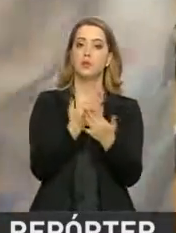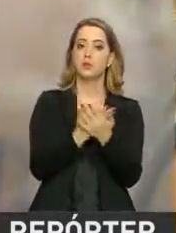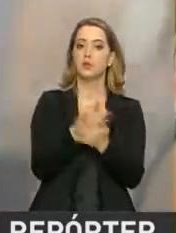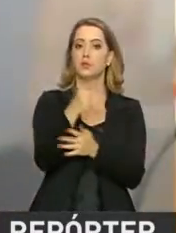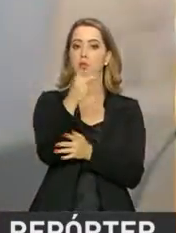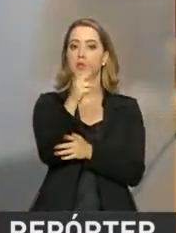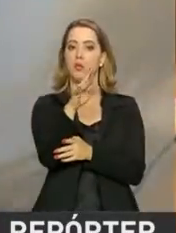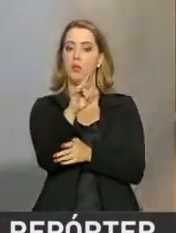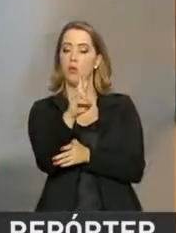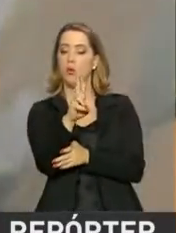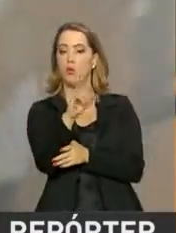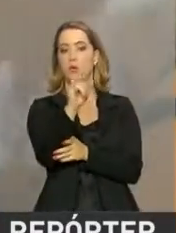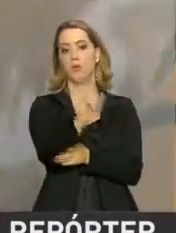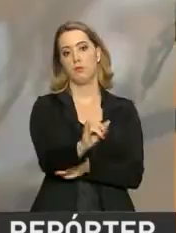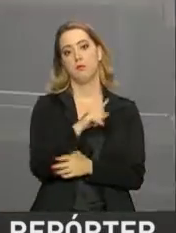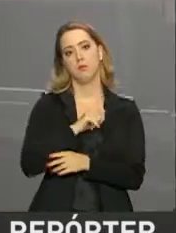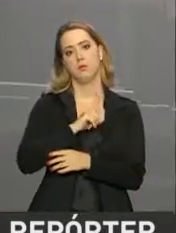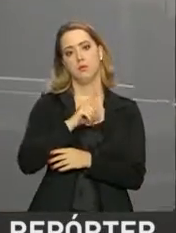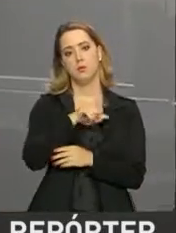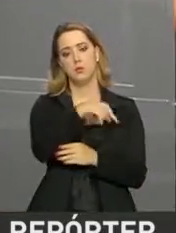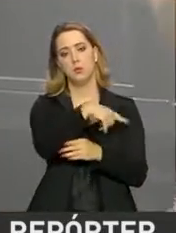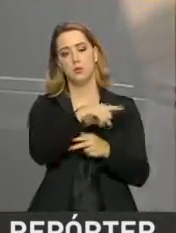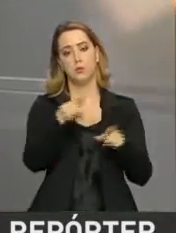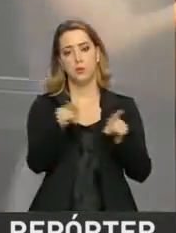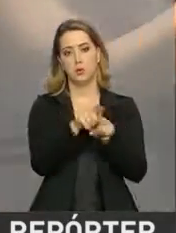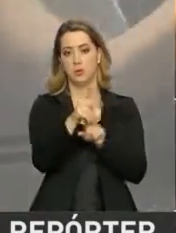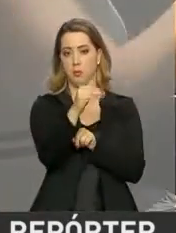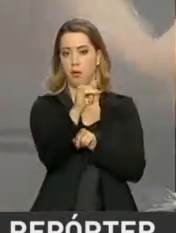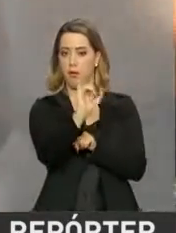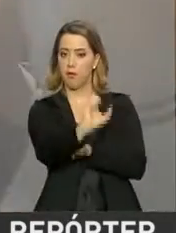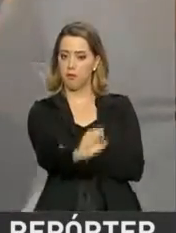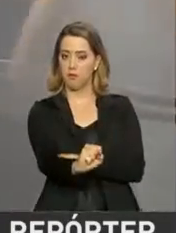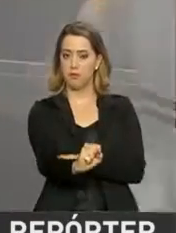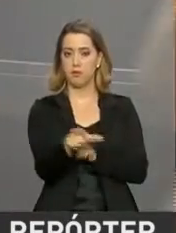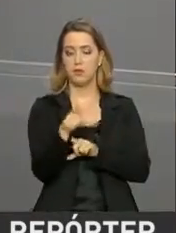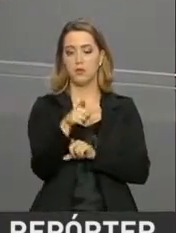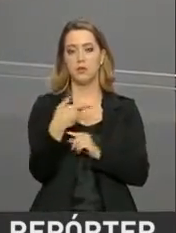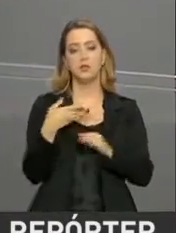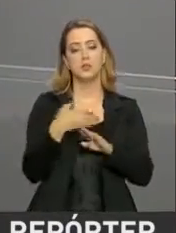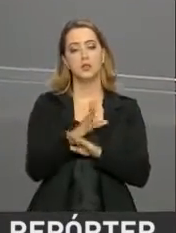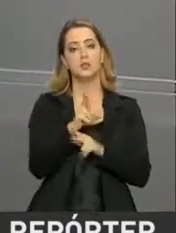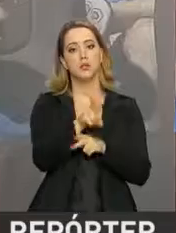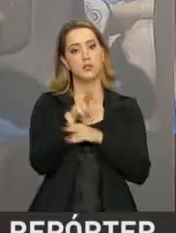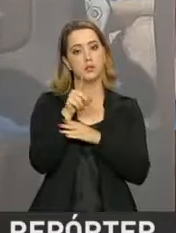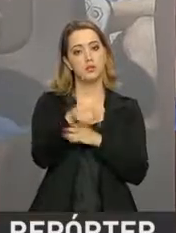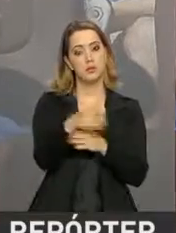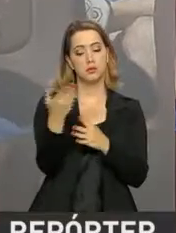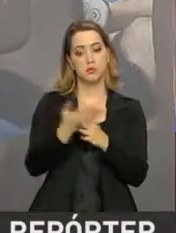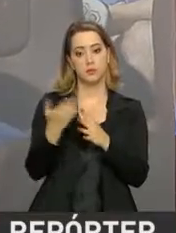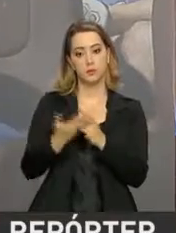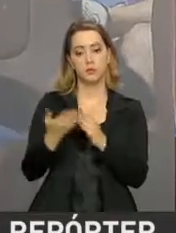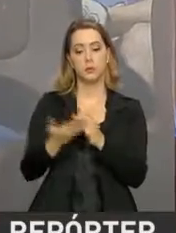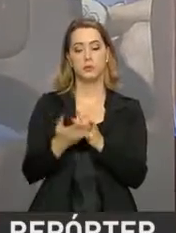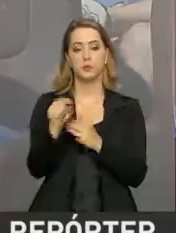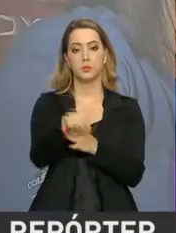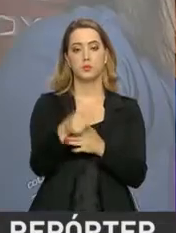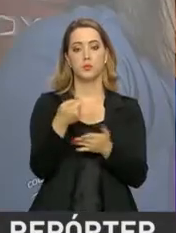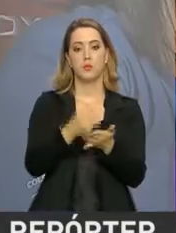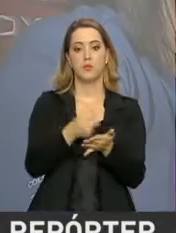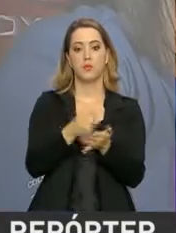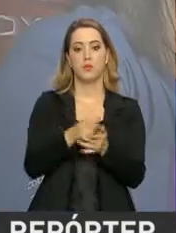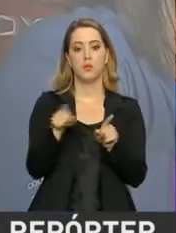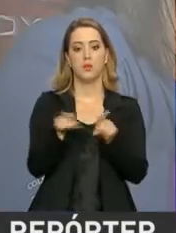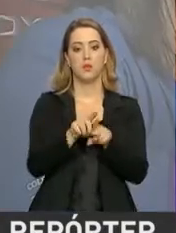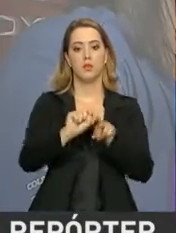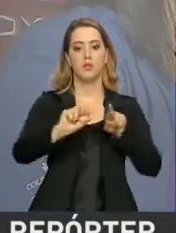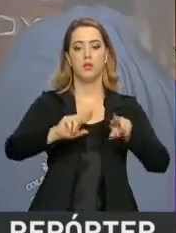o Programa Universidade para Todos e do FIES, o Fundo de Financiamento Estudantil. Para ajudar os alunos nos